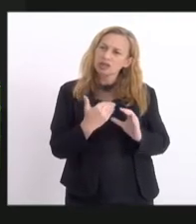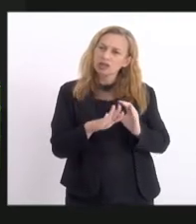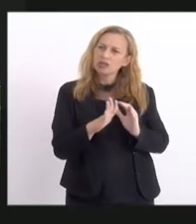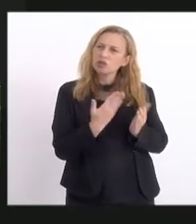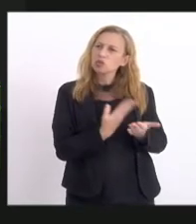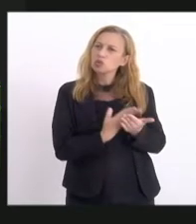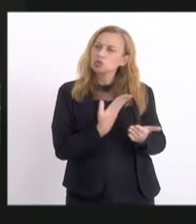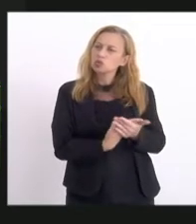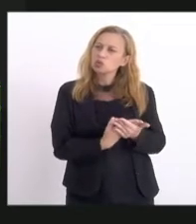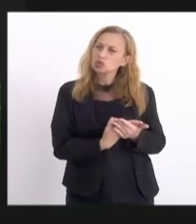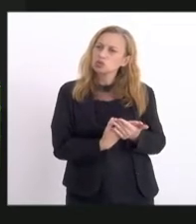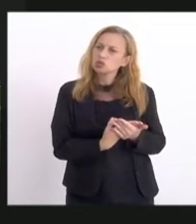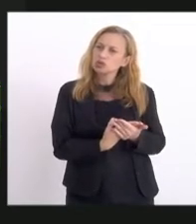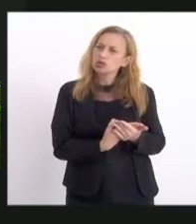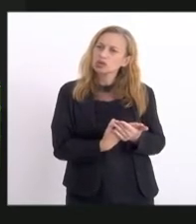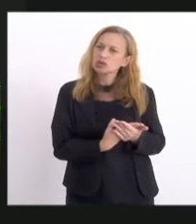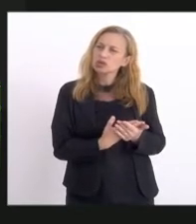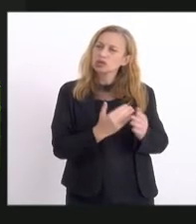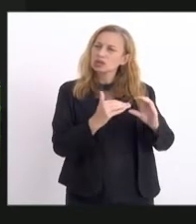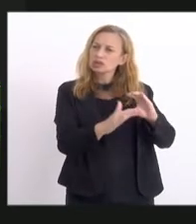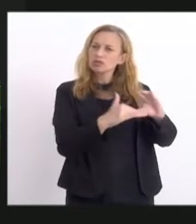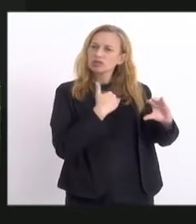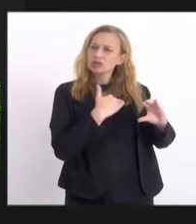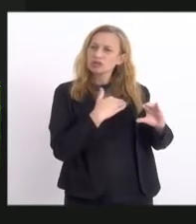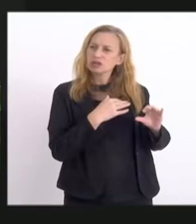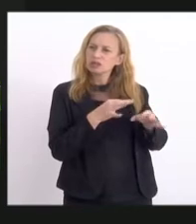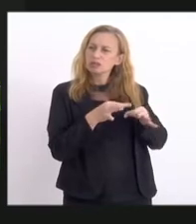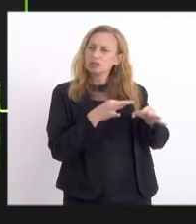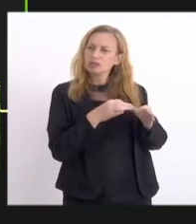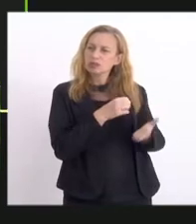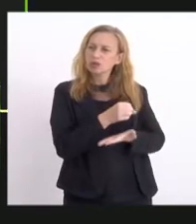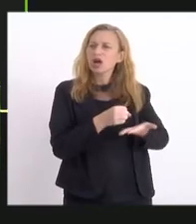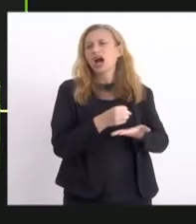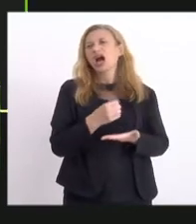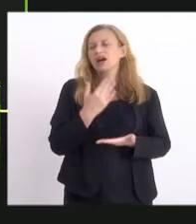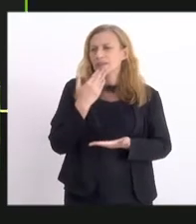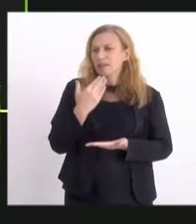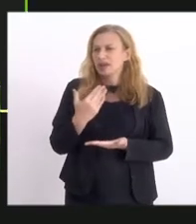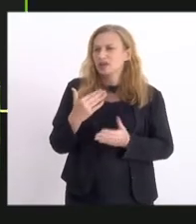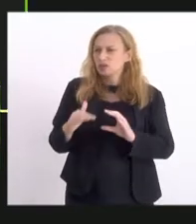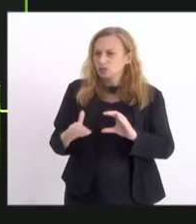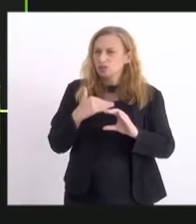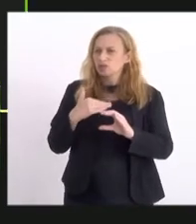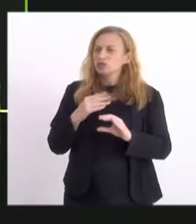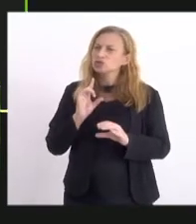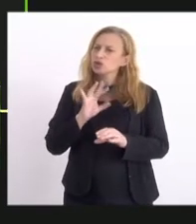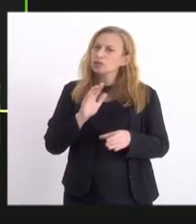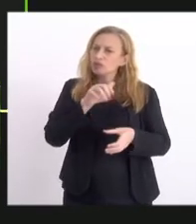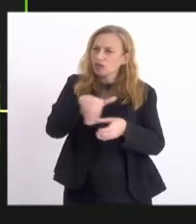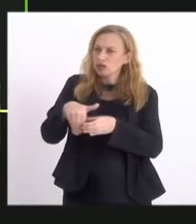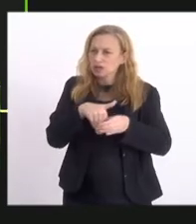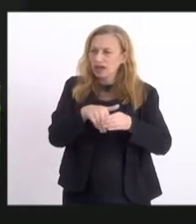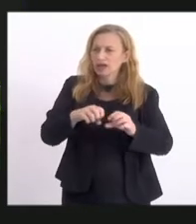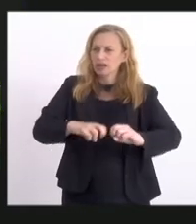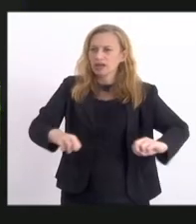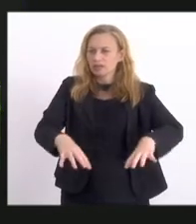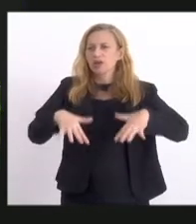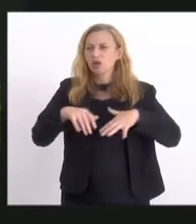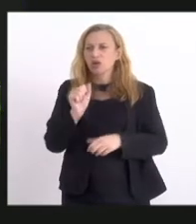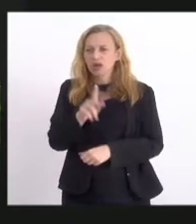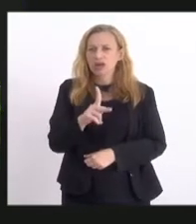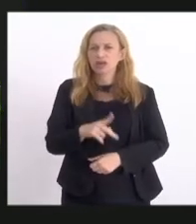estudo que eles me mandaram para embasar o projeto. Tá, faz favor, só para mim votar em plenário, então. Okay. Tá bom.